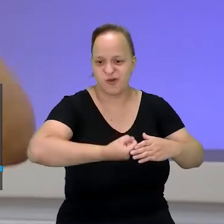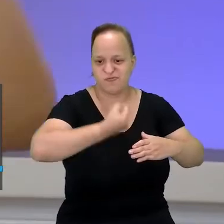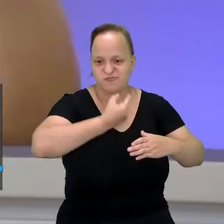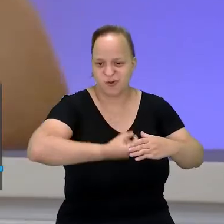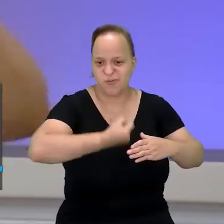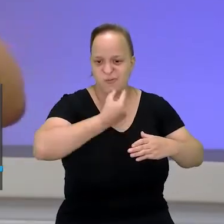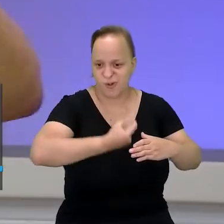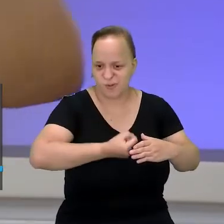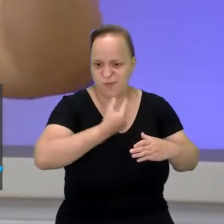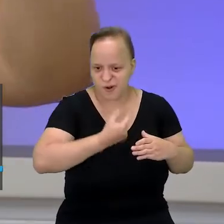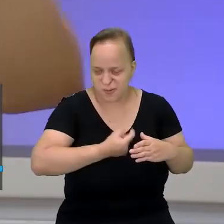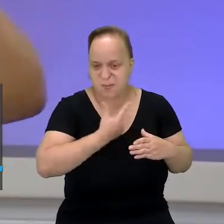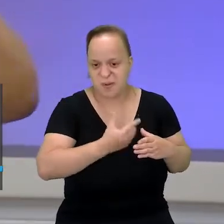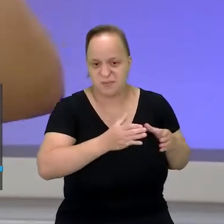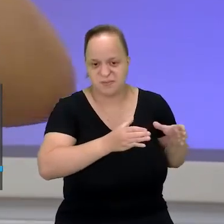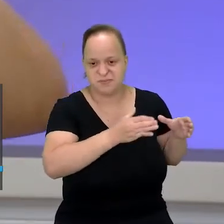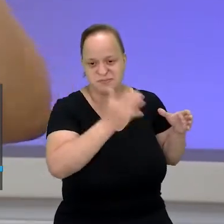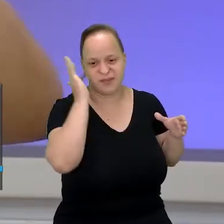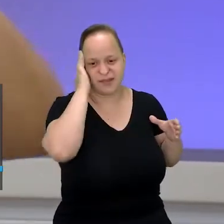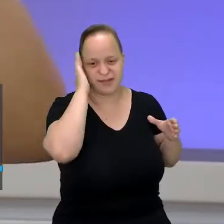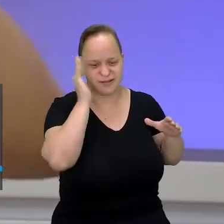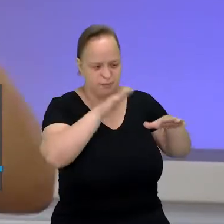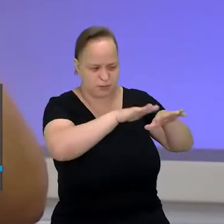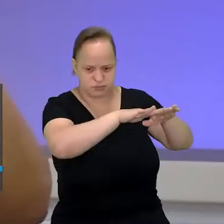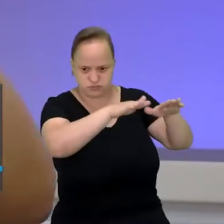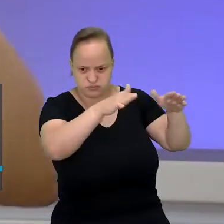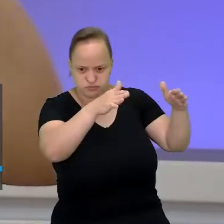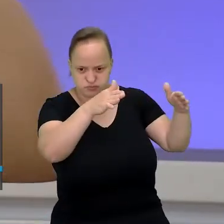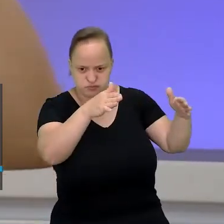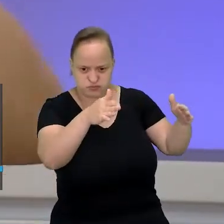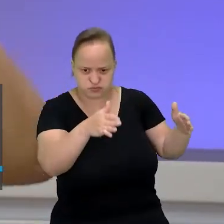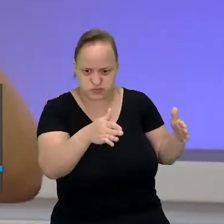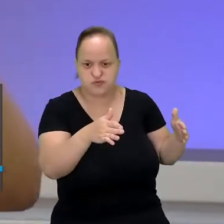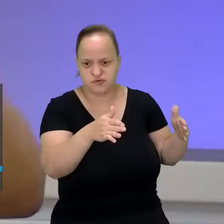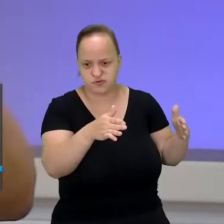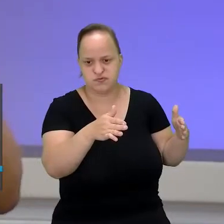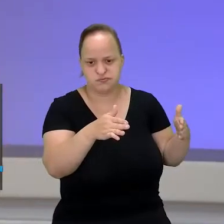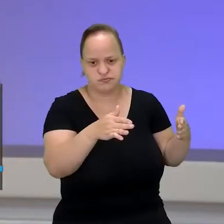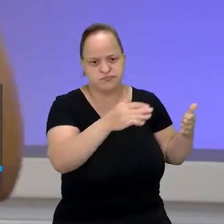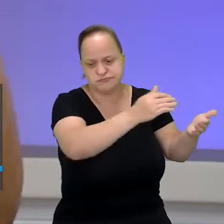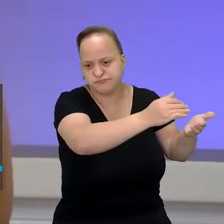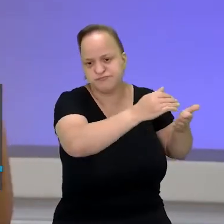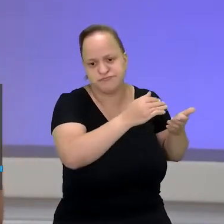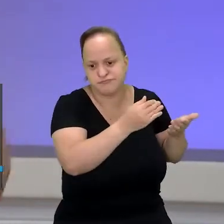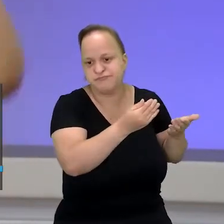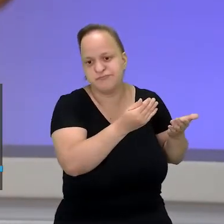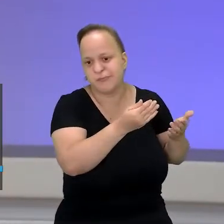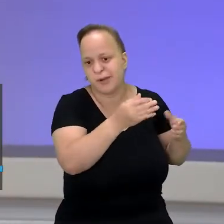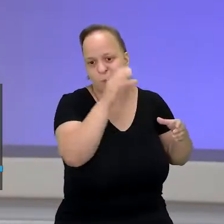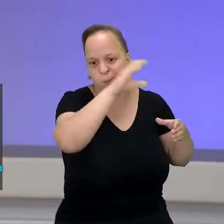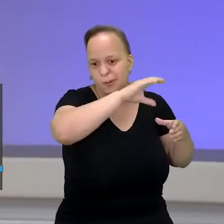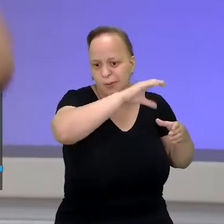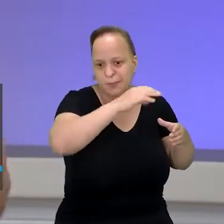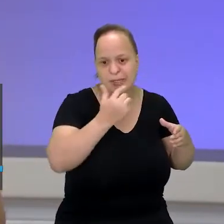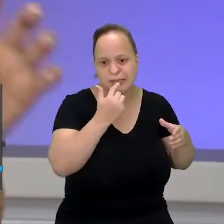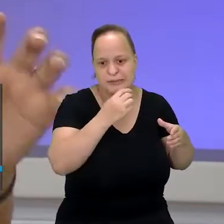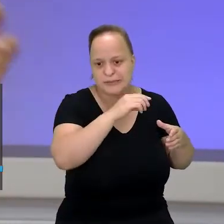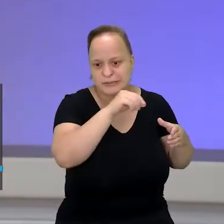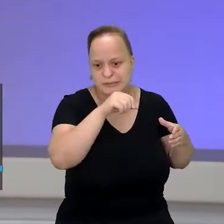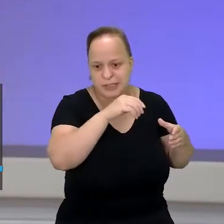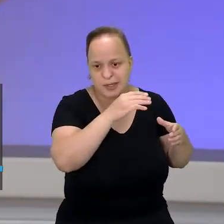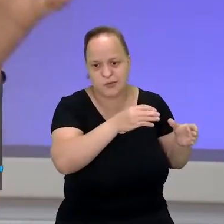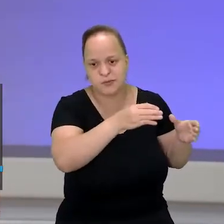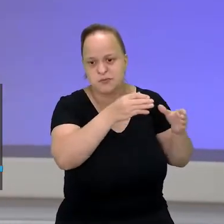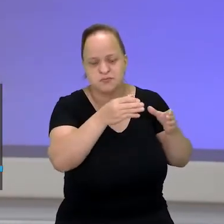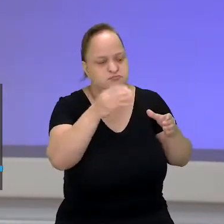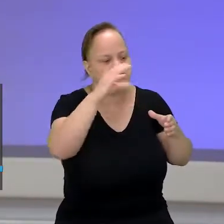fui lá no snack bar, né? Que é o lugar onde geralmente você pega o sal, pega as coisas ali. E eu fui